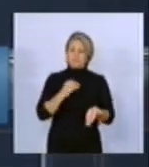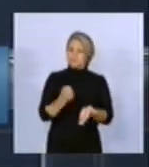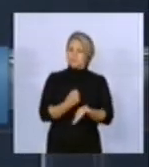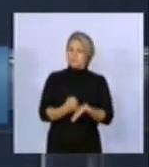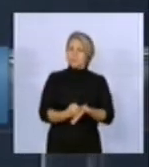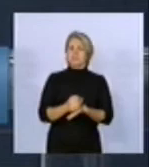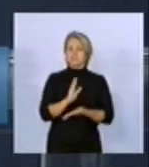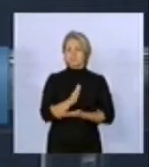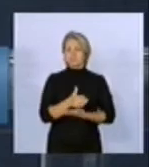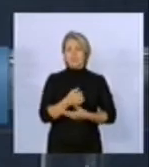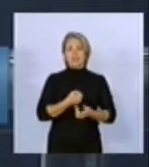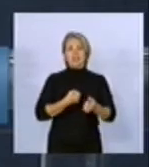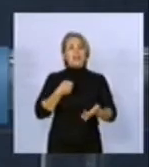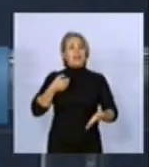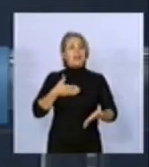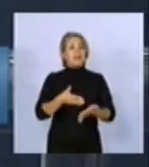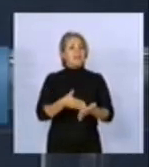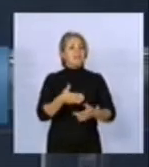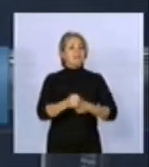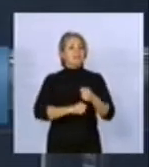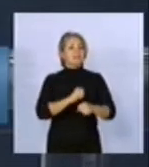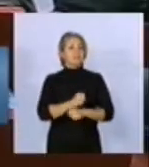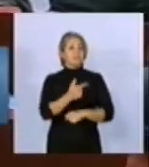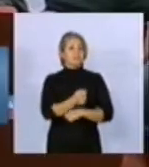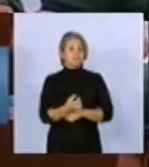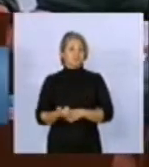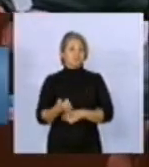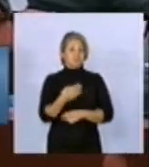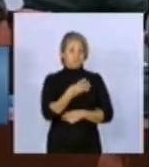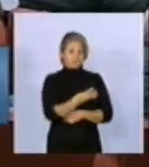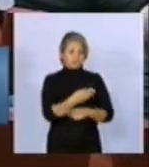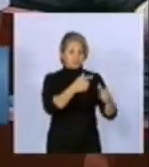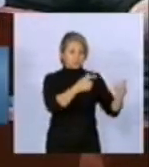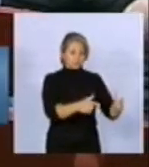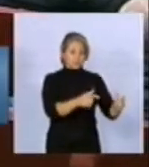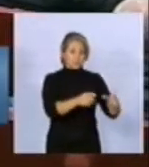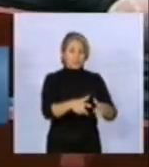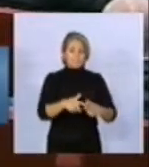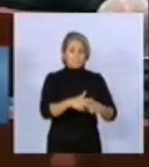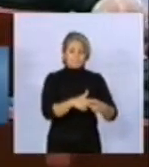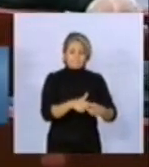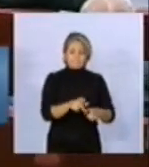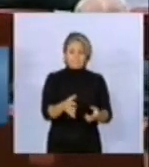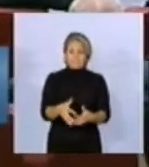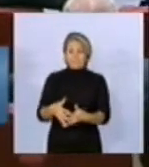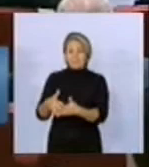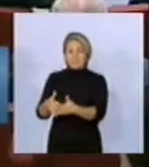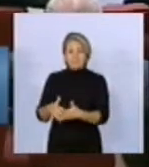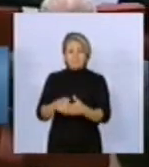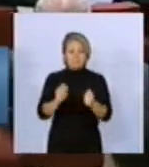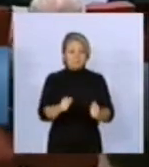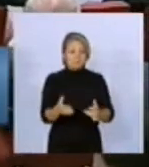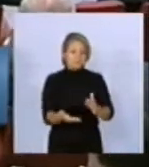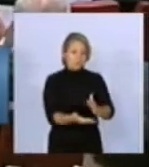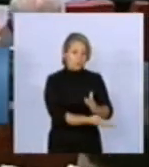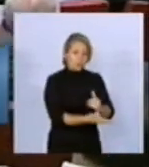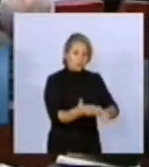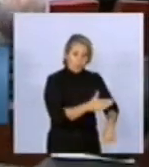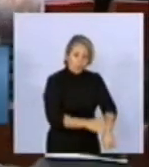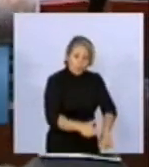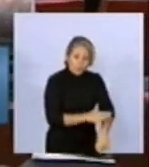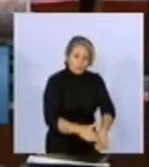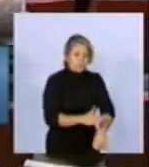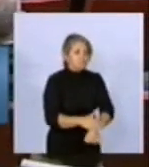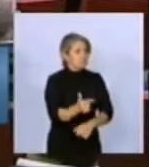Protocolo até 2014 as e usadas terão que ser colhidas duas o